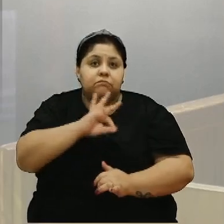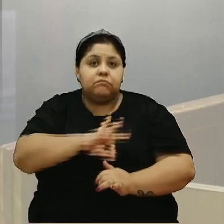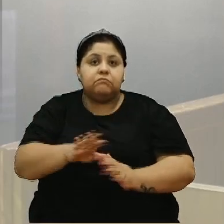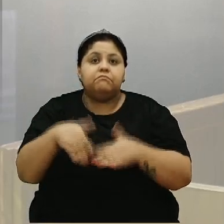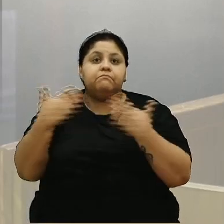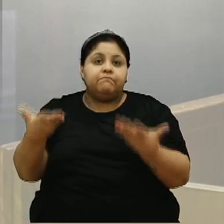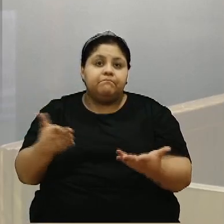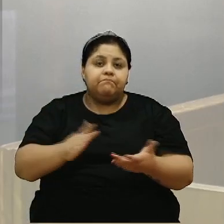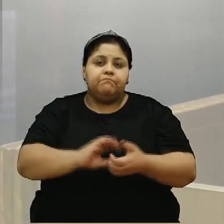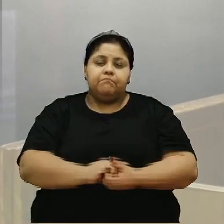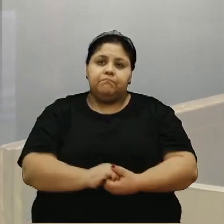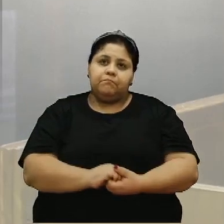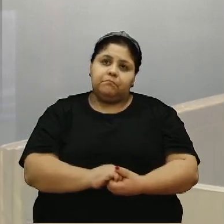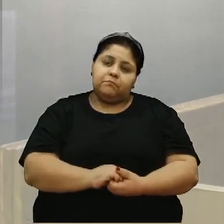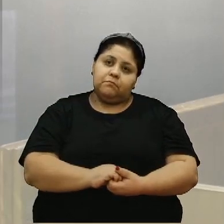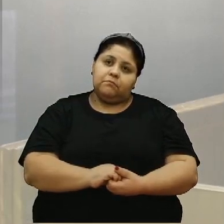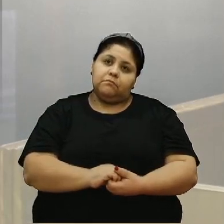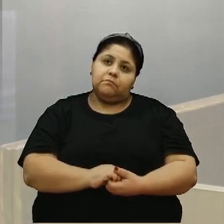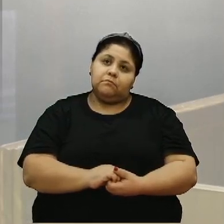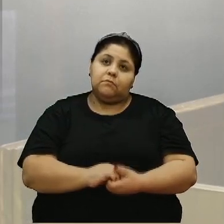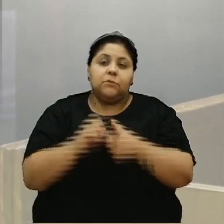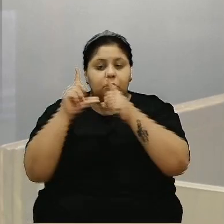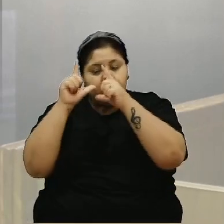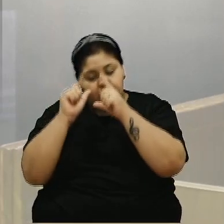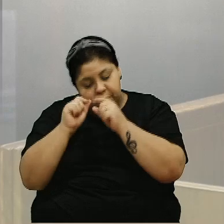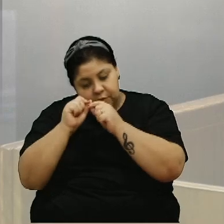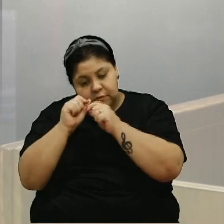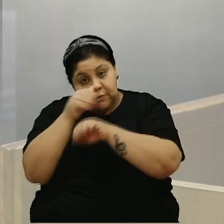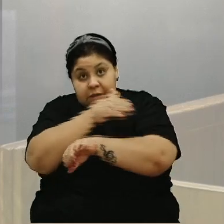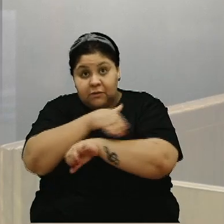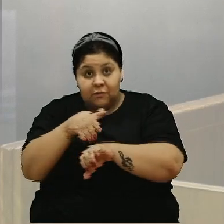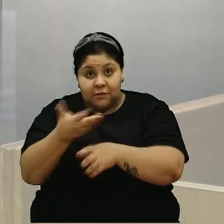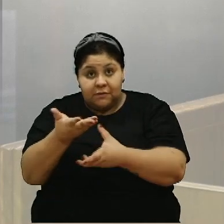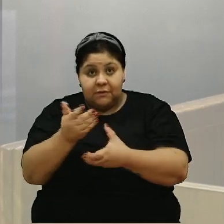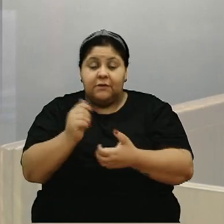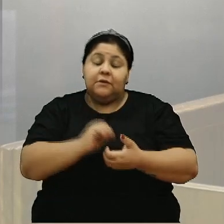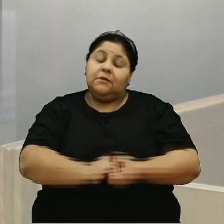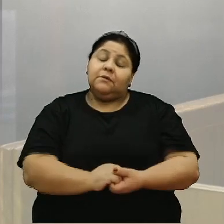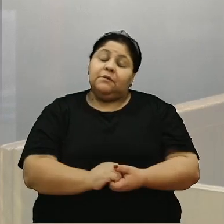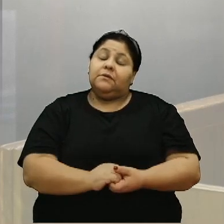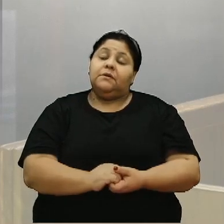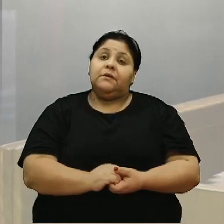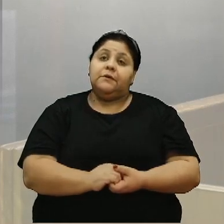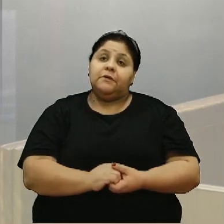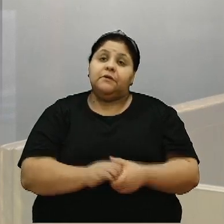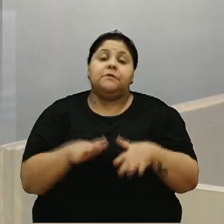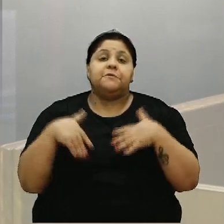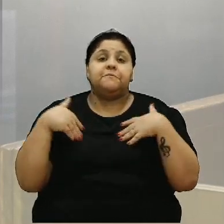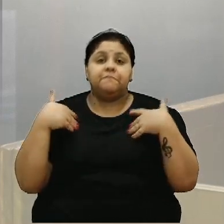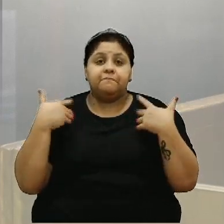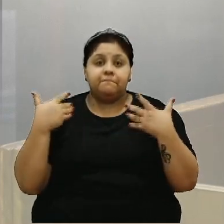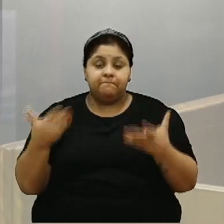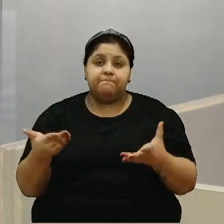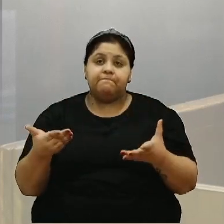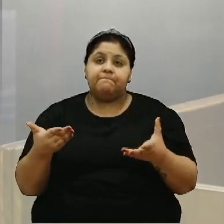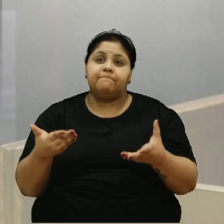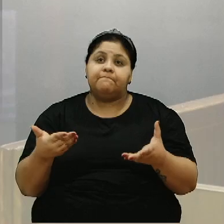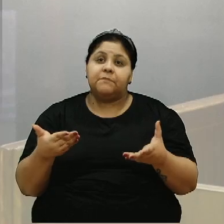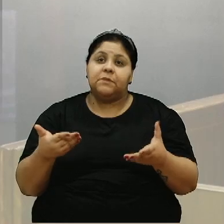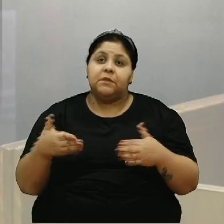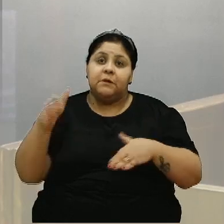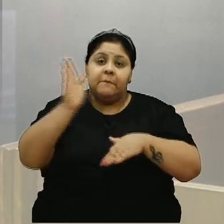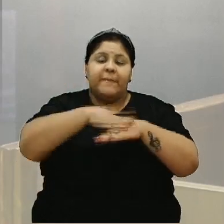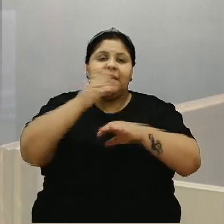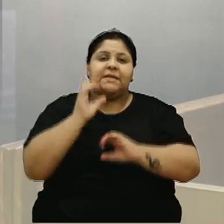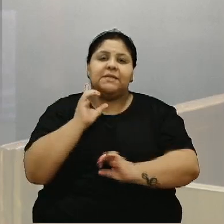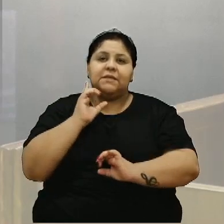onde? Dormindo na rua? Então, gente, vamos ser mais coerentes